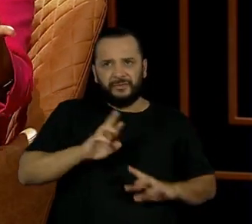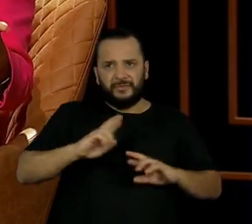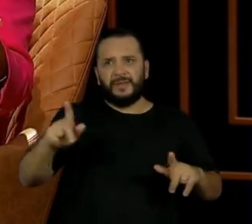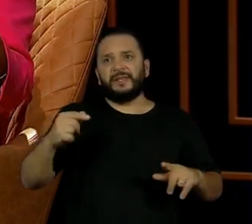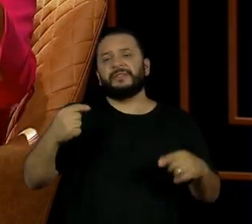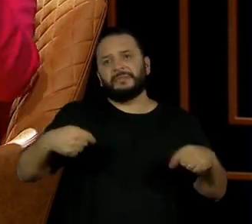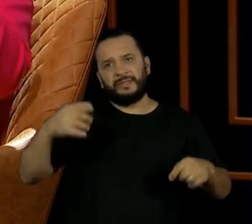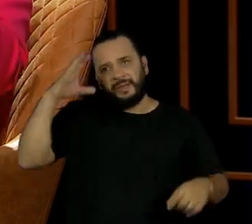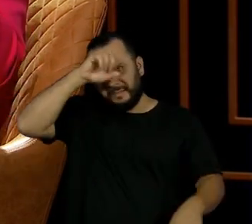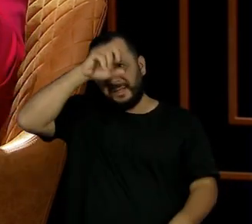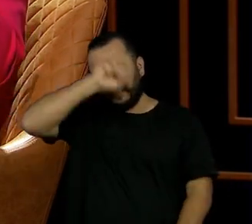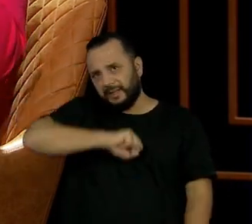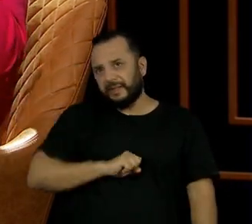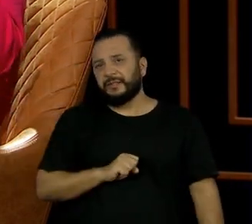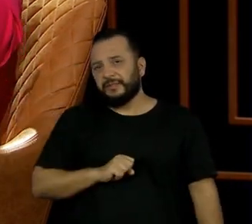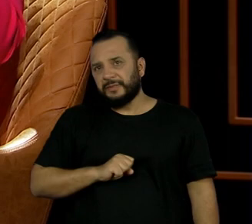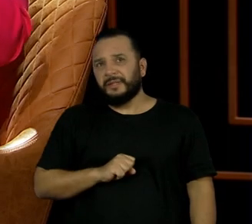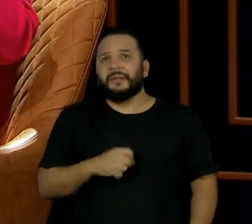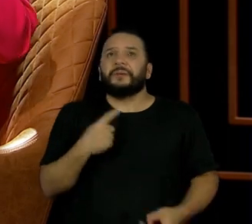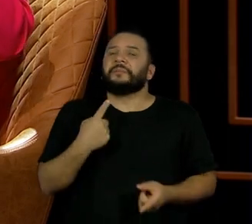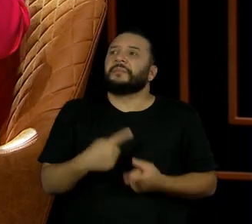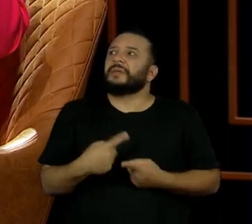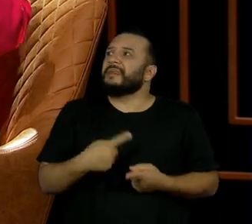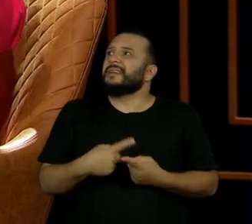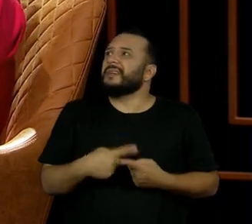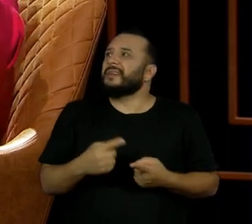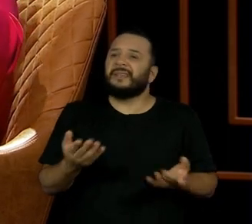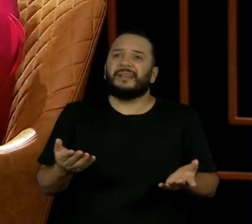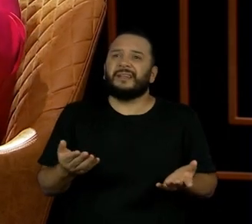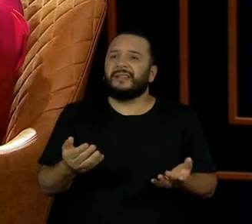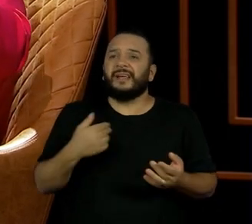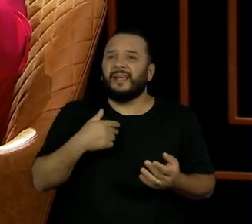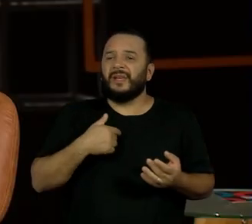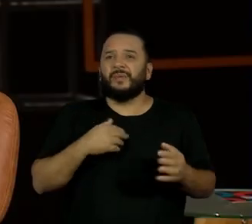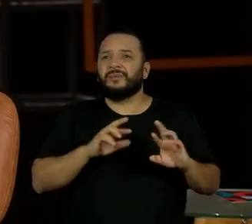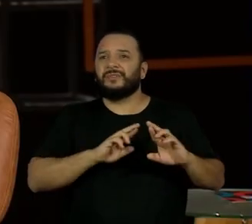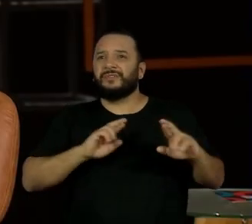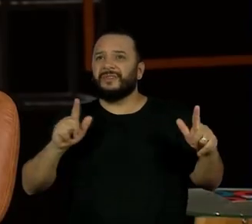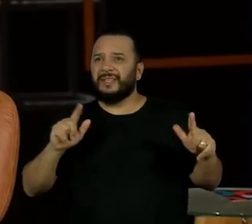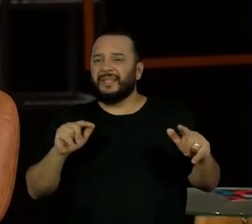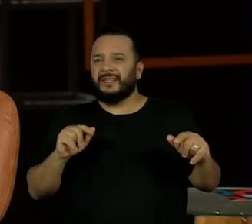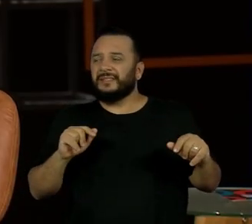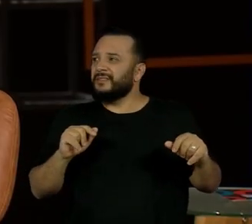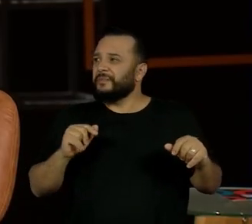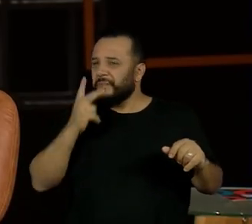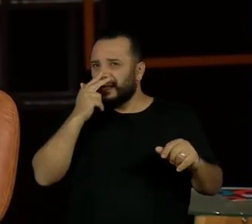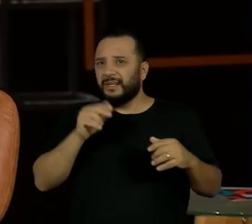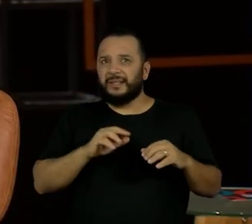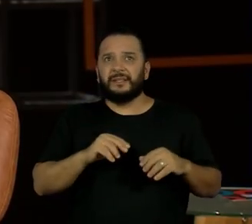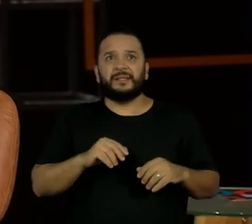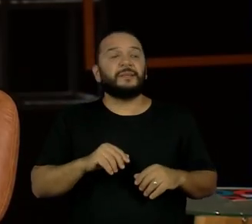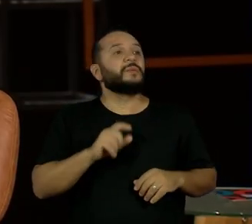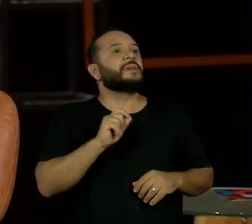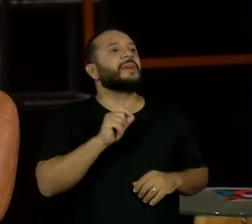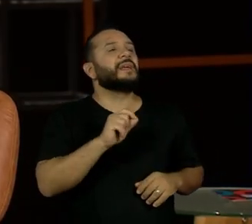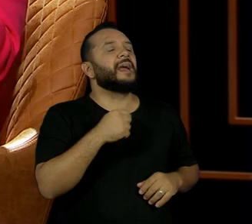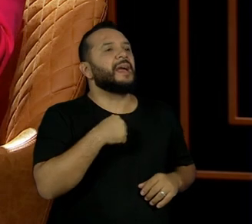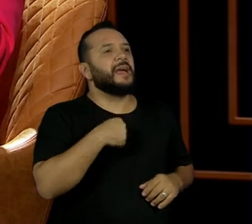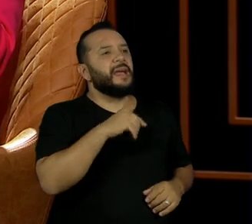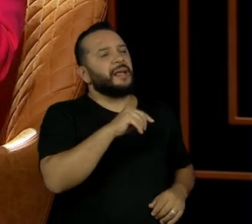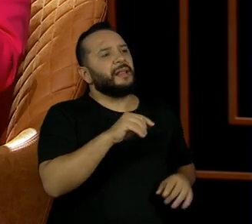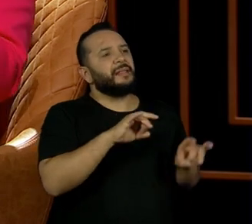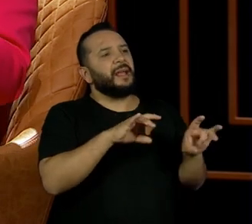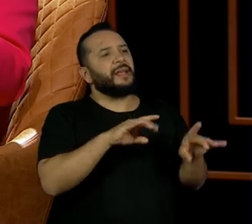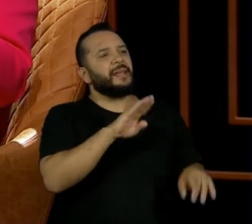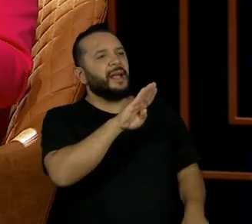preciso aprender porque senão eu vou aparecer um EP para quem não tá familiarizado o que seria esse Belt ou